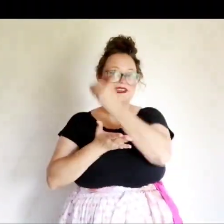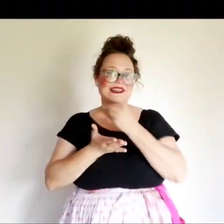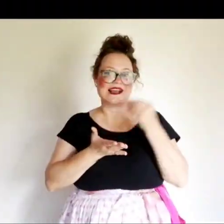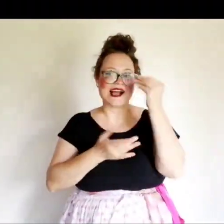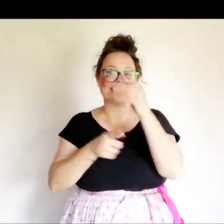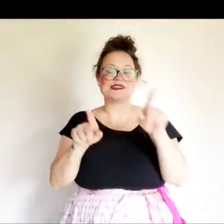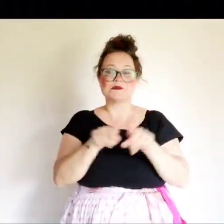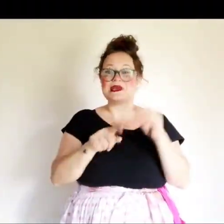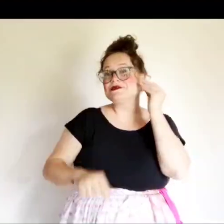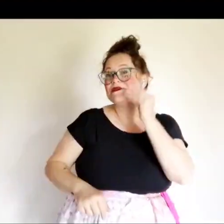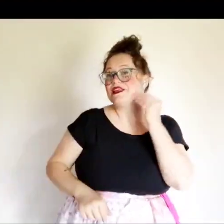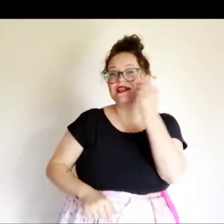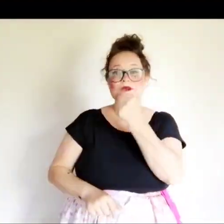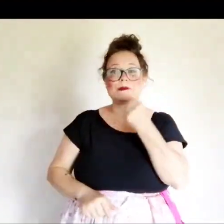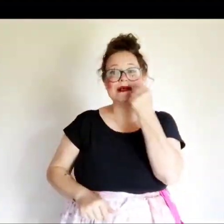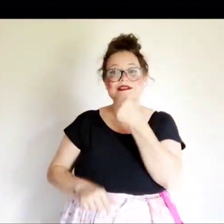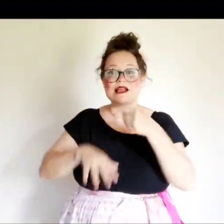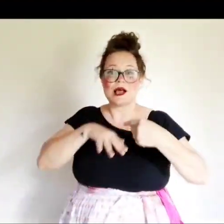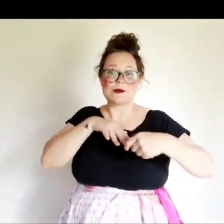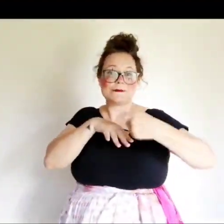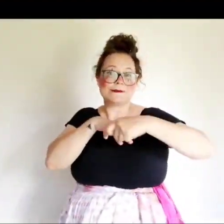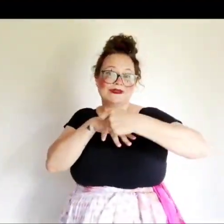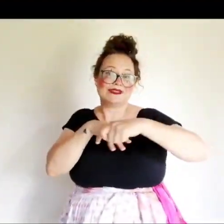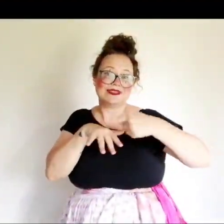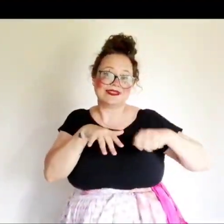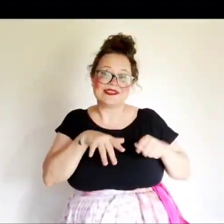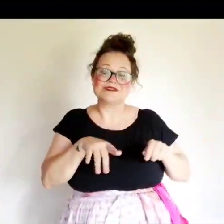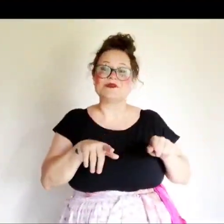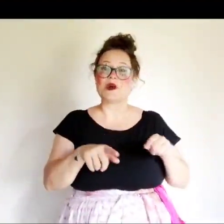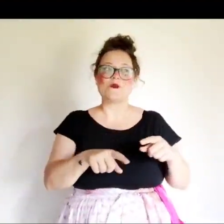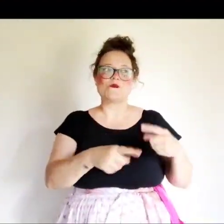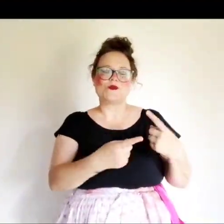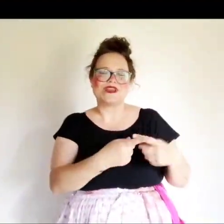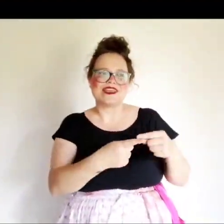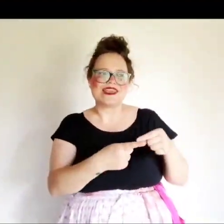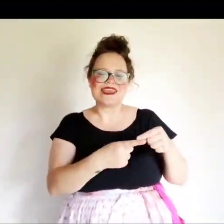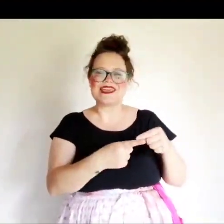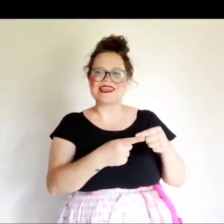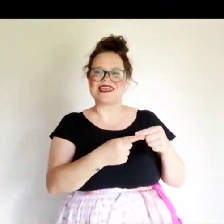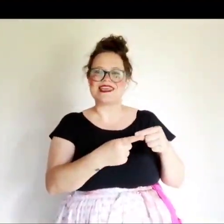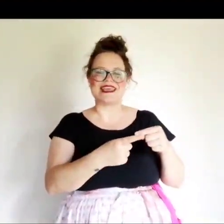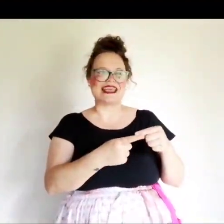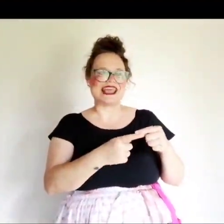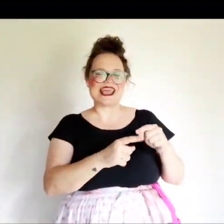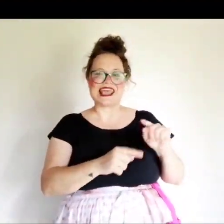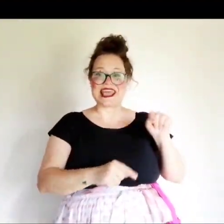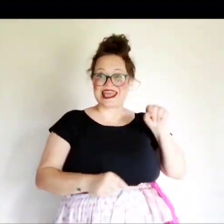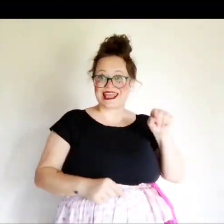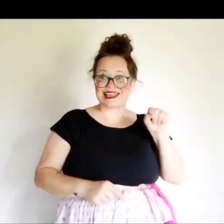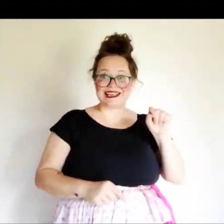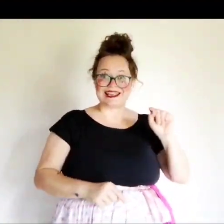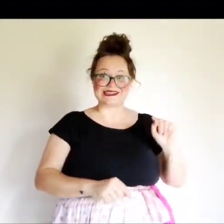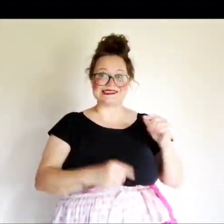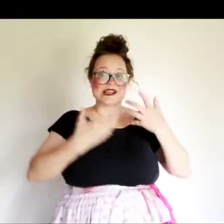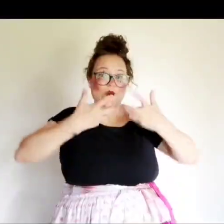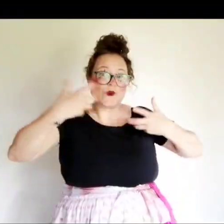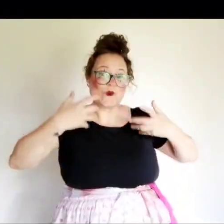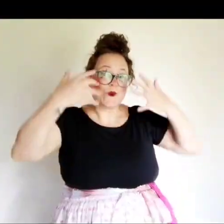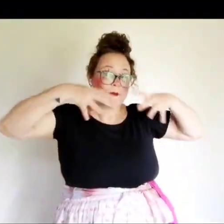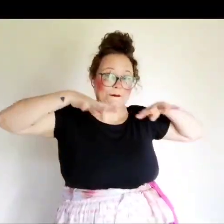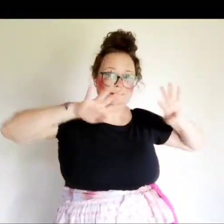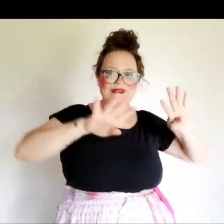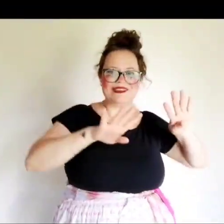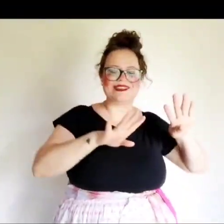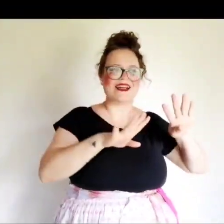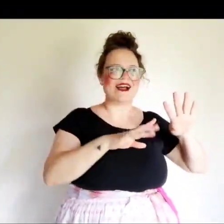passar batom, pintar a unha. Então a Almira está me despertando um lado mais feminino, sem ter